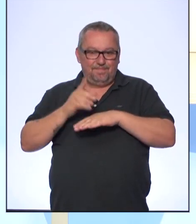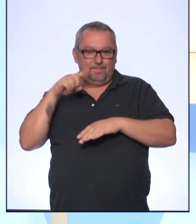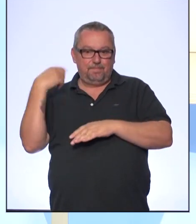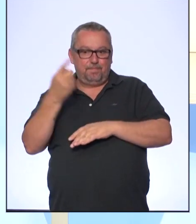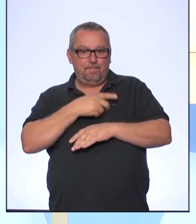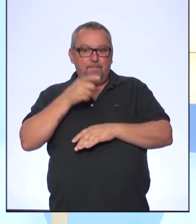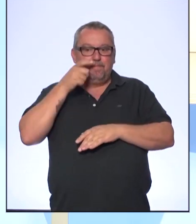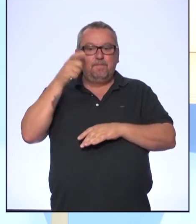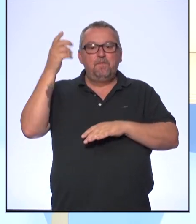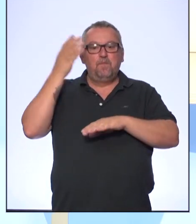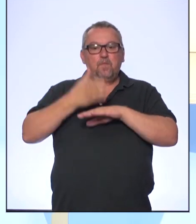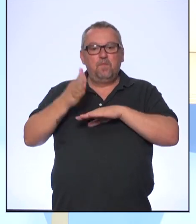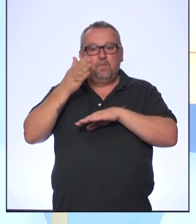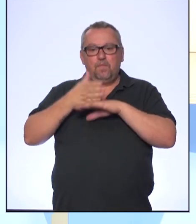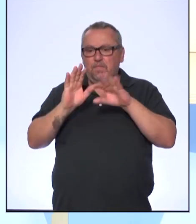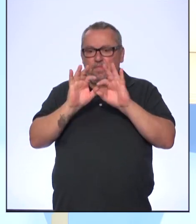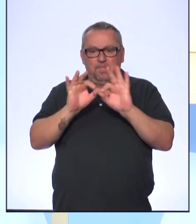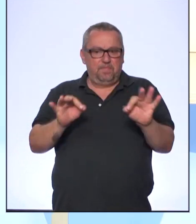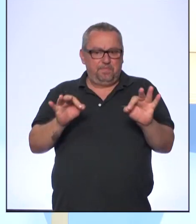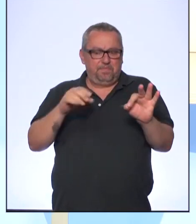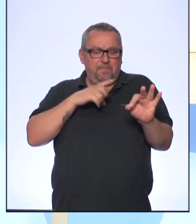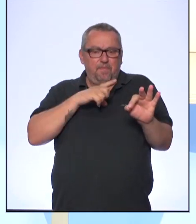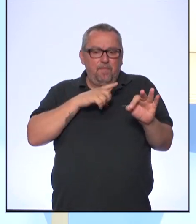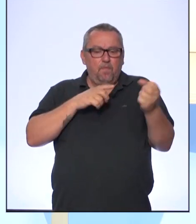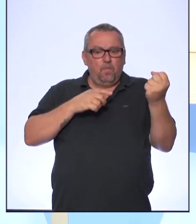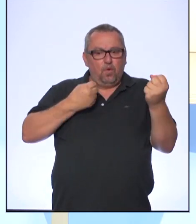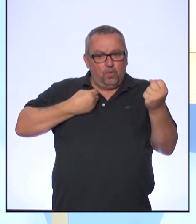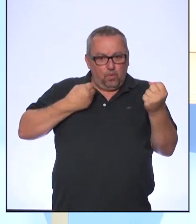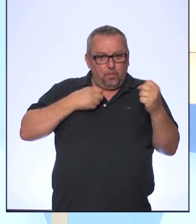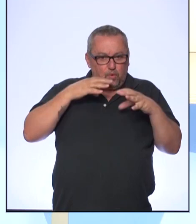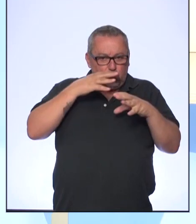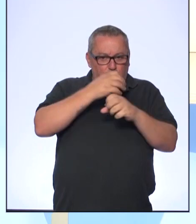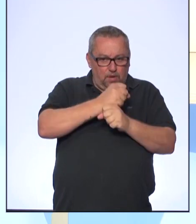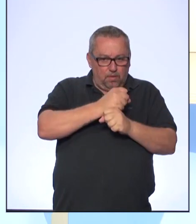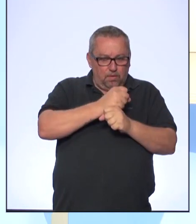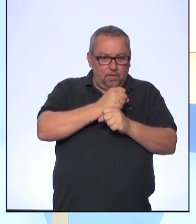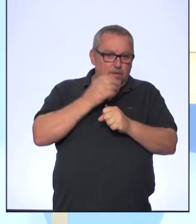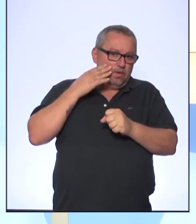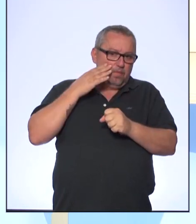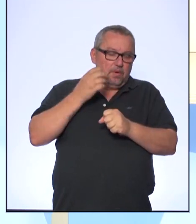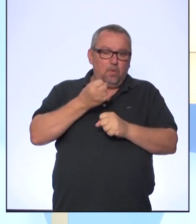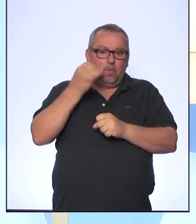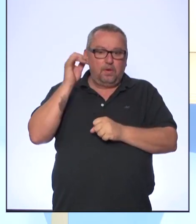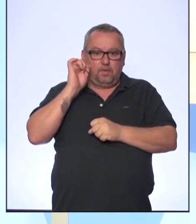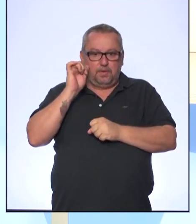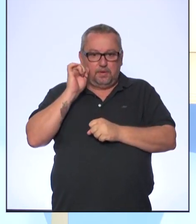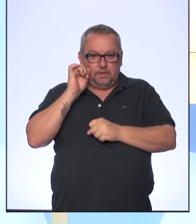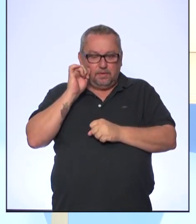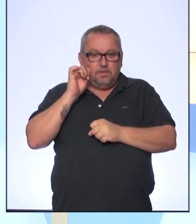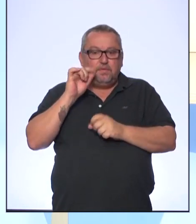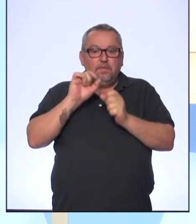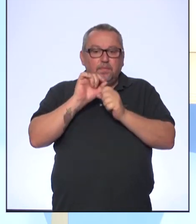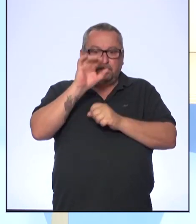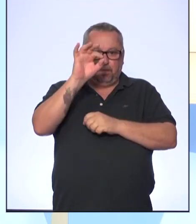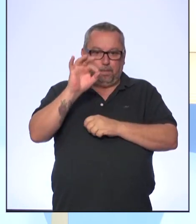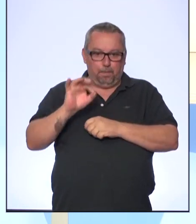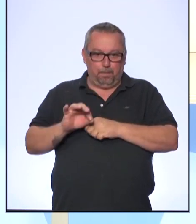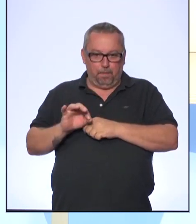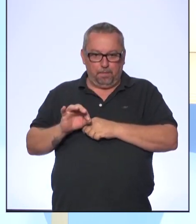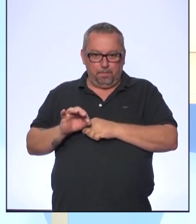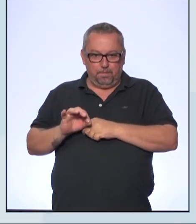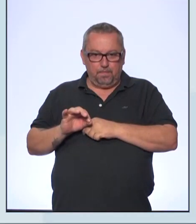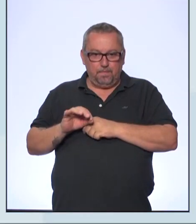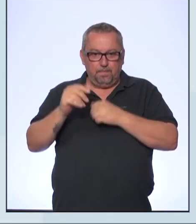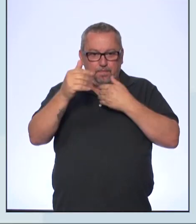esse exercício, era simples. Eu tinha um total, eu queria saber a quantidade de meninas, e aí eu tirava a porcentagem. Na tela de